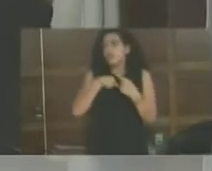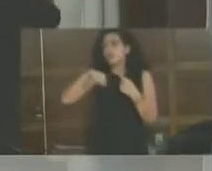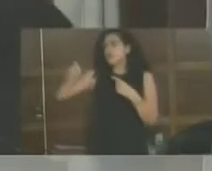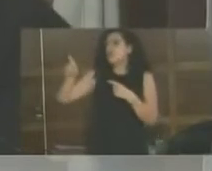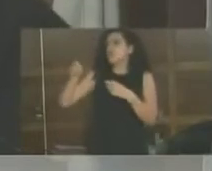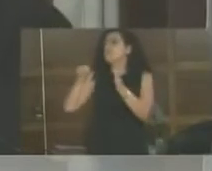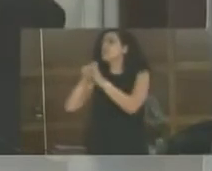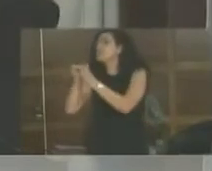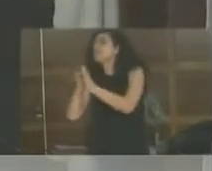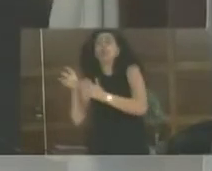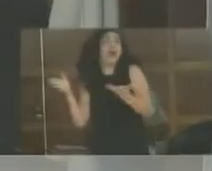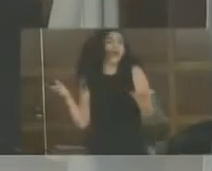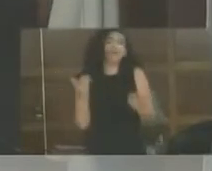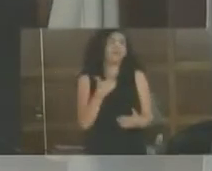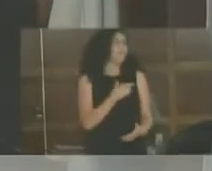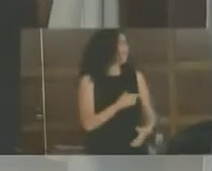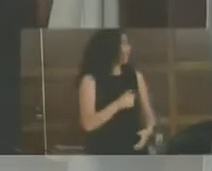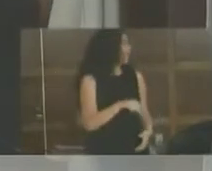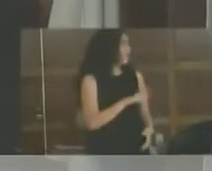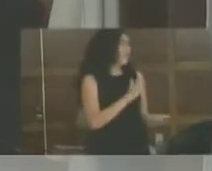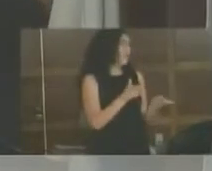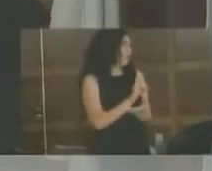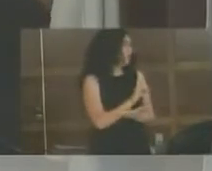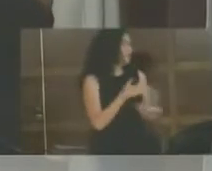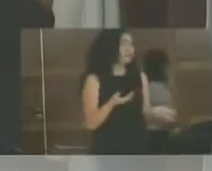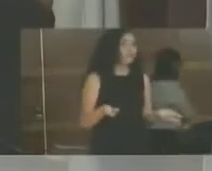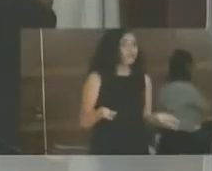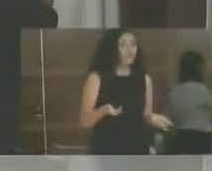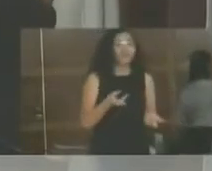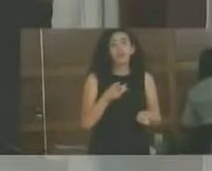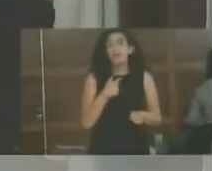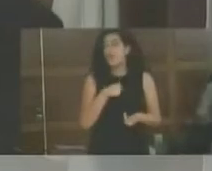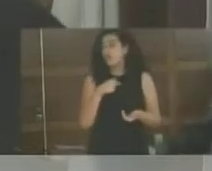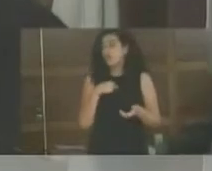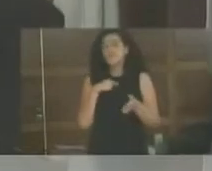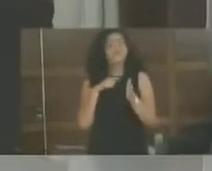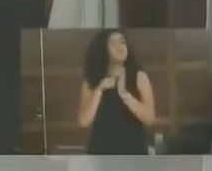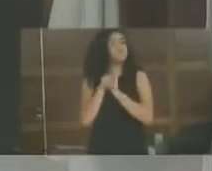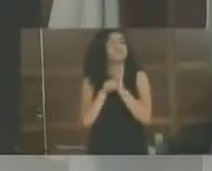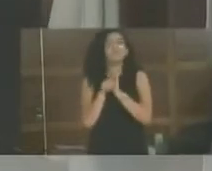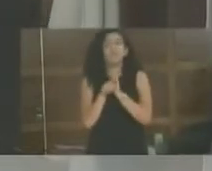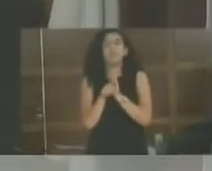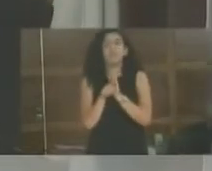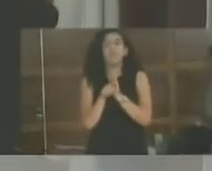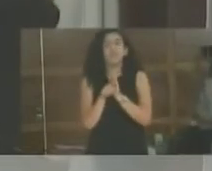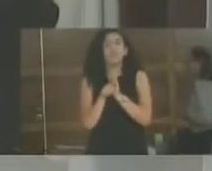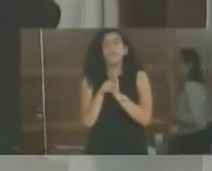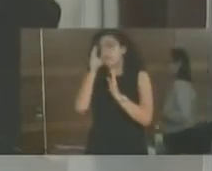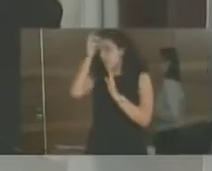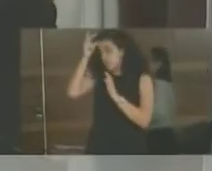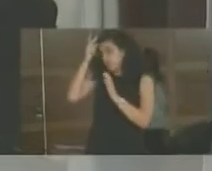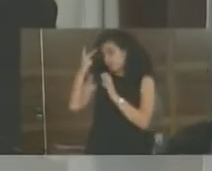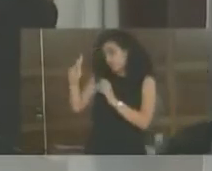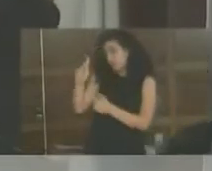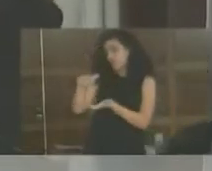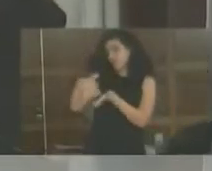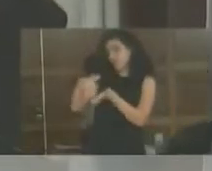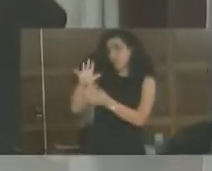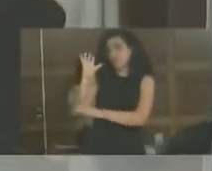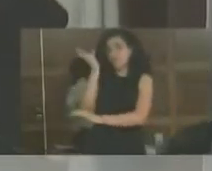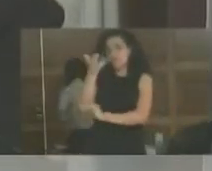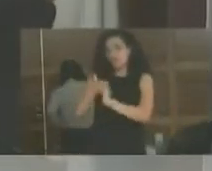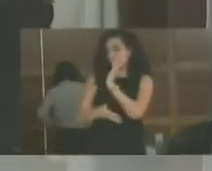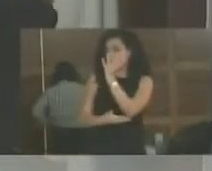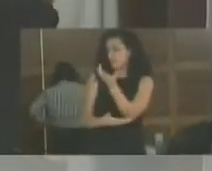algumas coisas. O vereador não foi feito para fiscalizar? Não estou achando o Mário do Meio Ambiente. Prefeito, o seu secretário não para lá. Vou